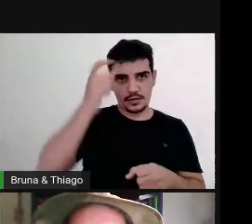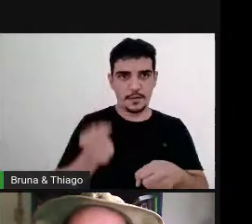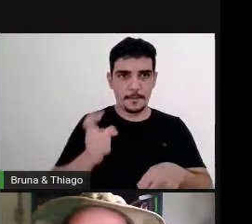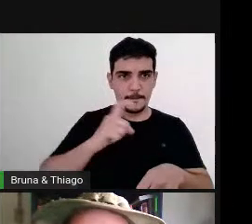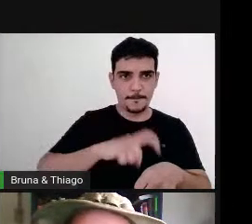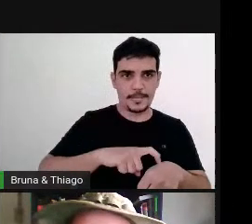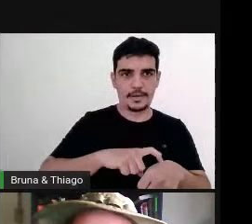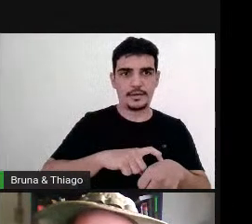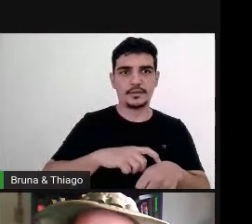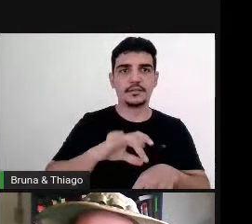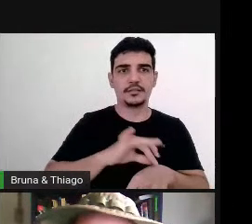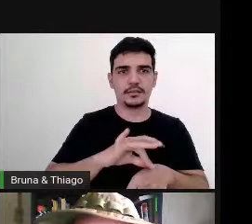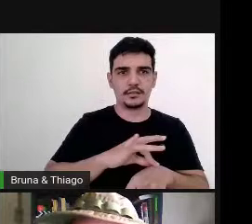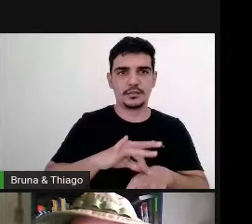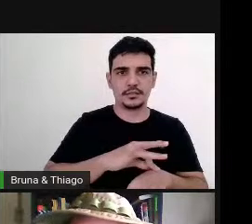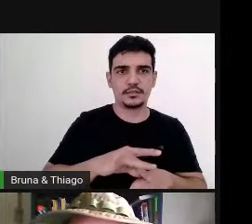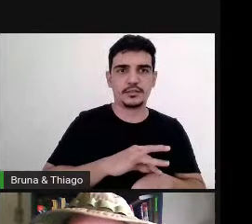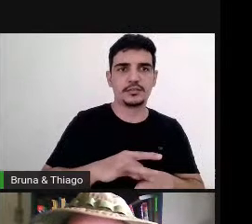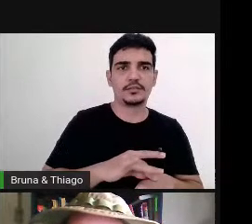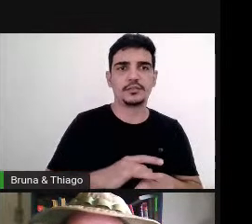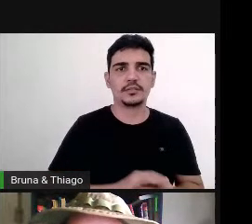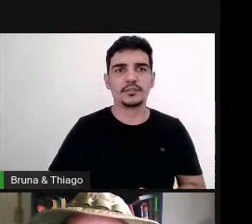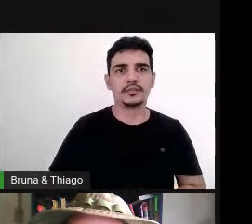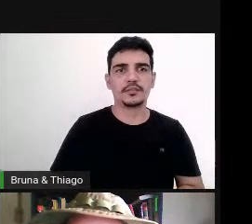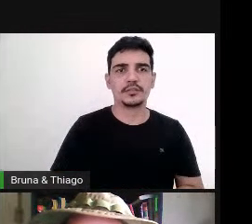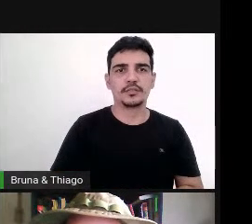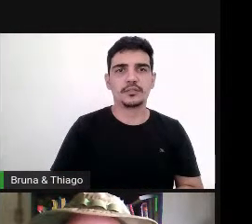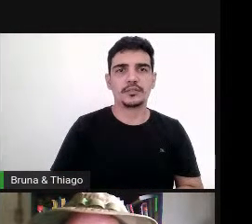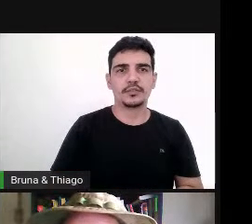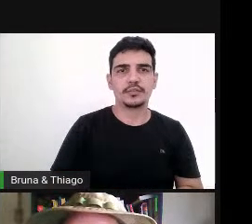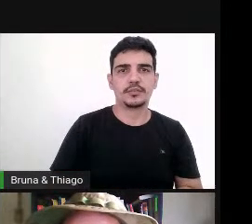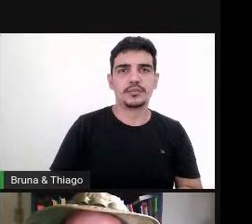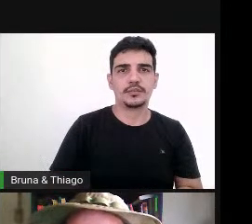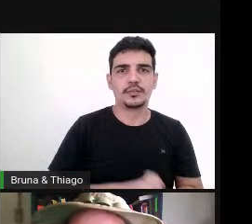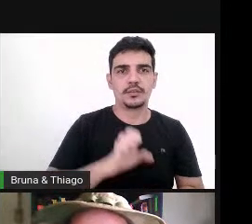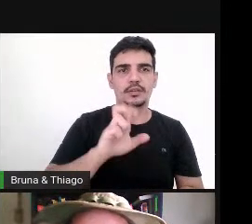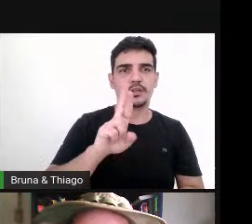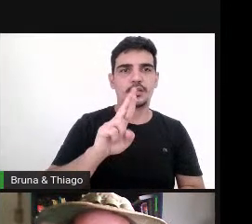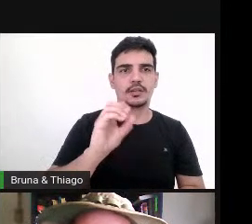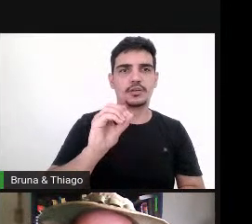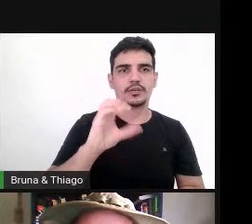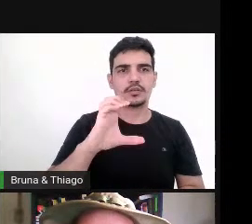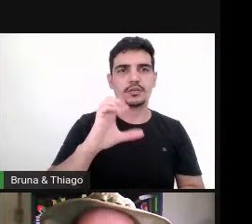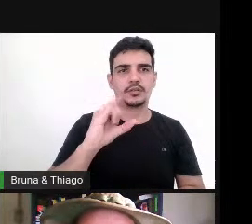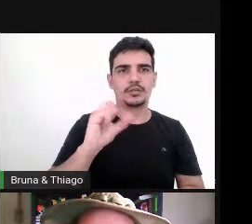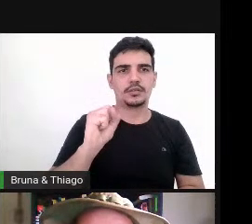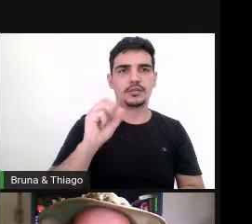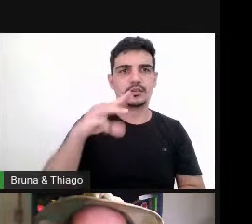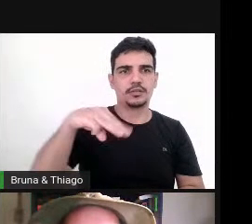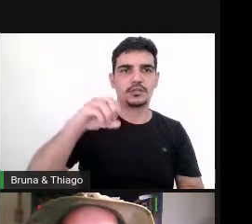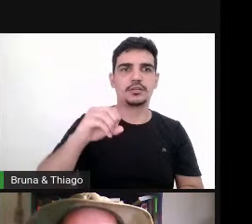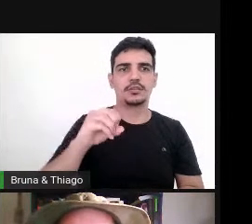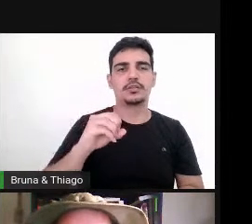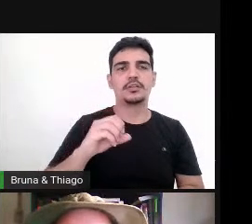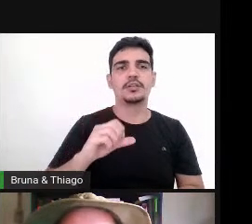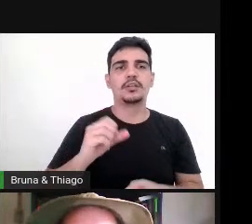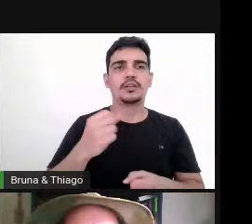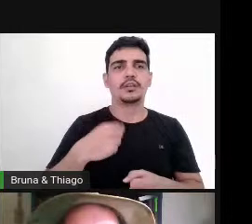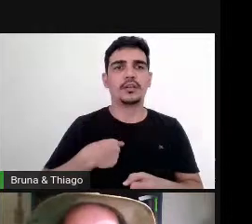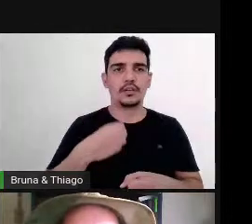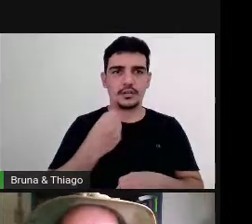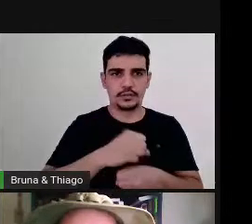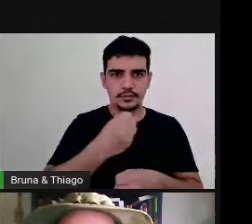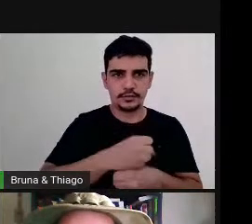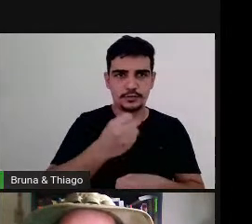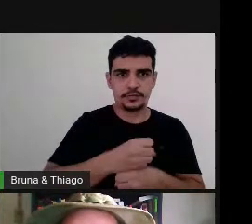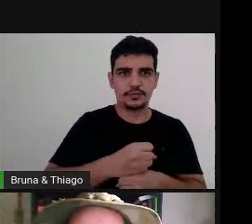com escorpião amarelo. E o Erucismo, esse nome é curioso. Eu criei uma página, né, um canal que o pessoal chama lá